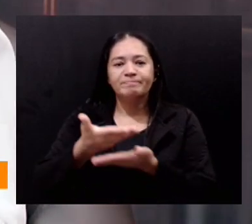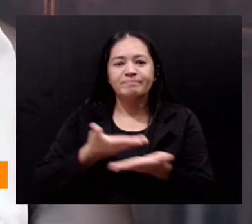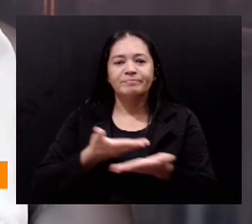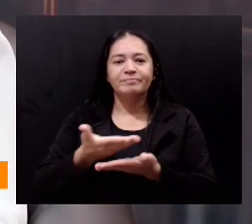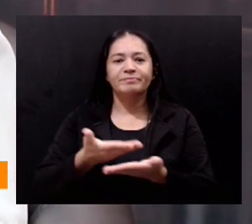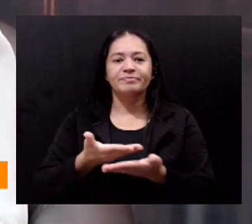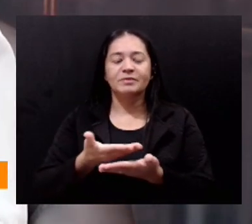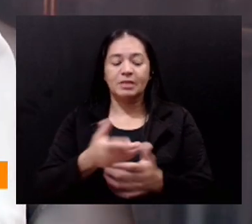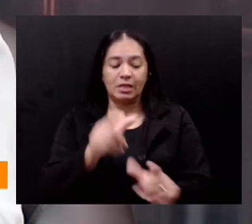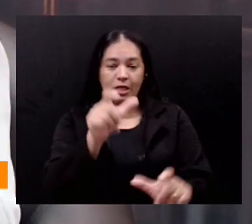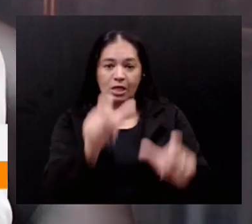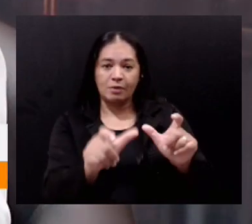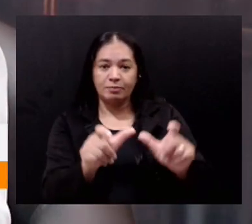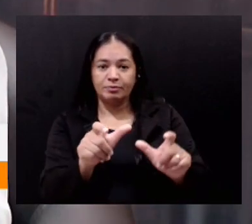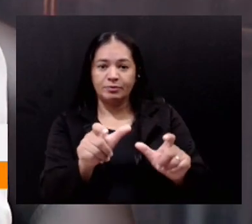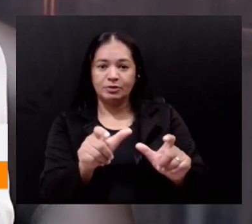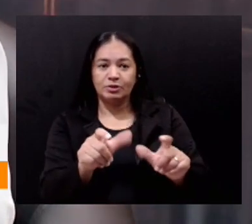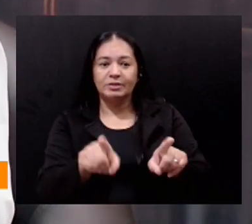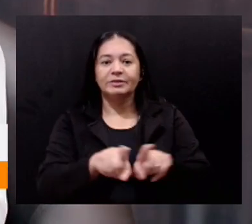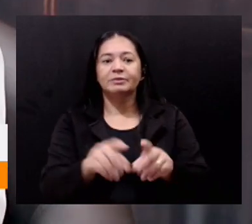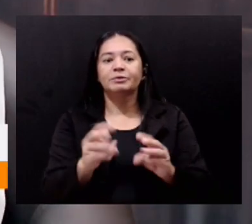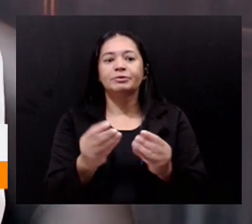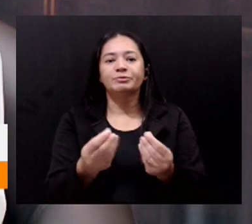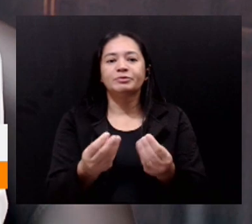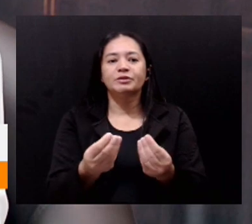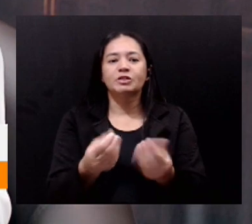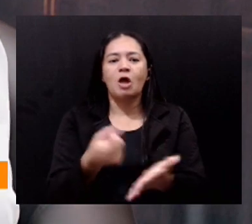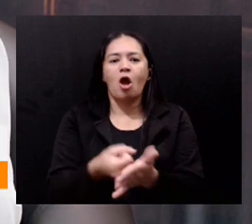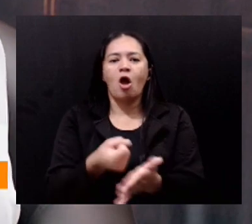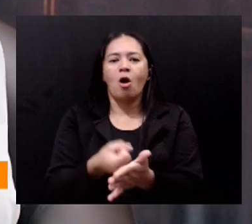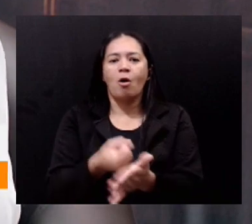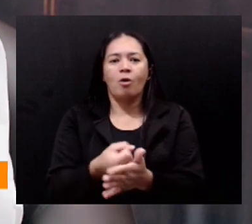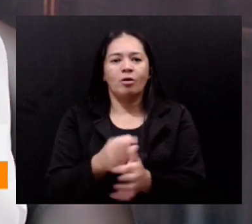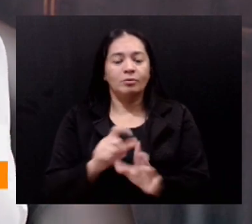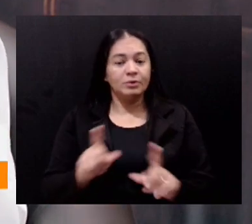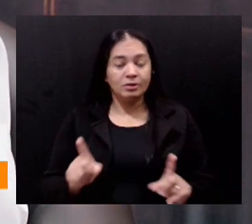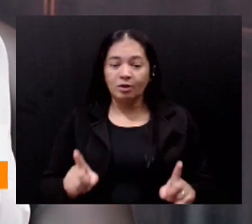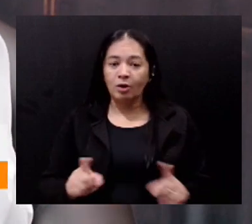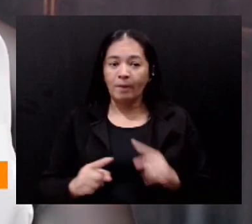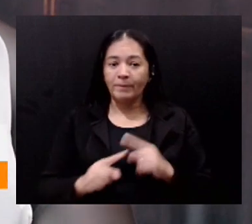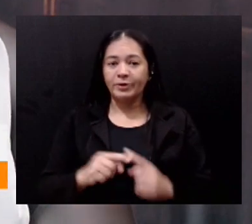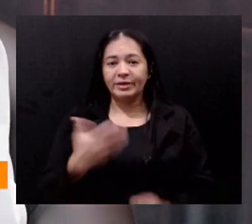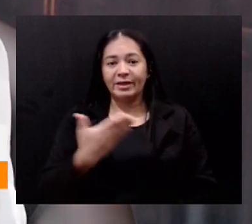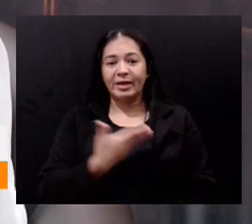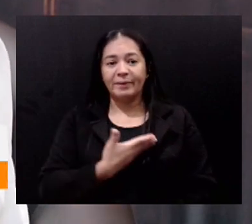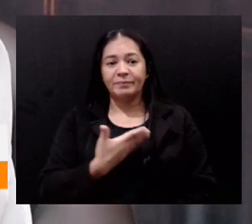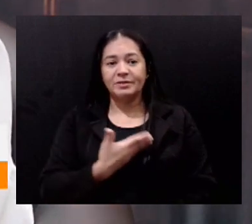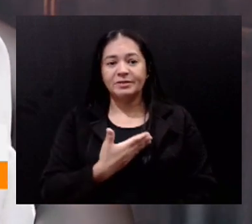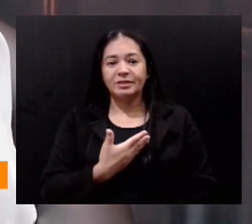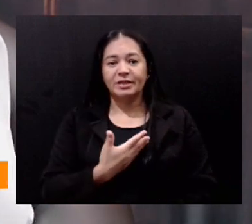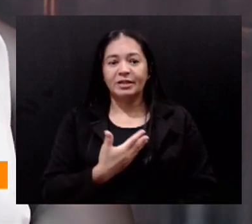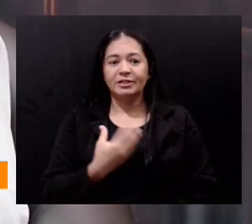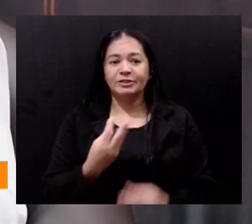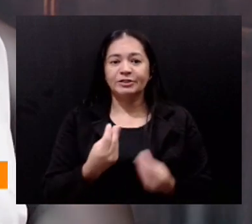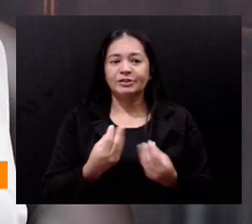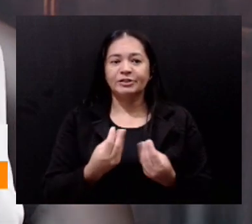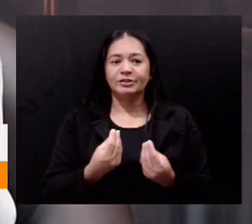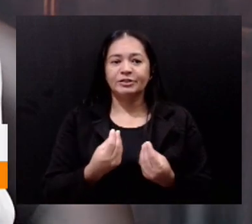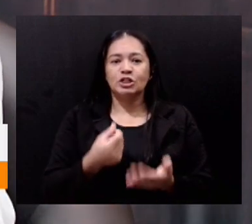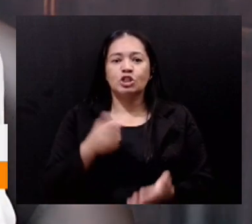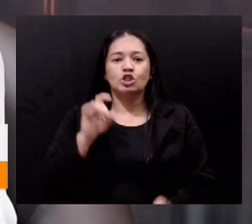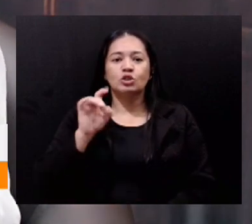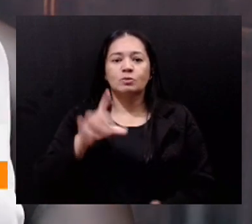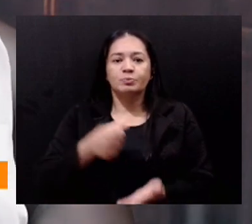também não tem essa cobrança, né, porque a amizade ela não pode ser essa questão de cobrança, né,